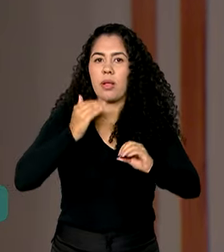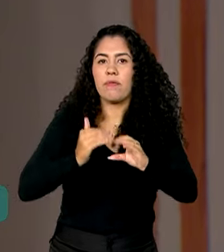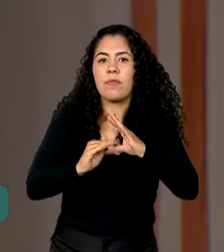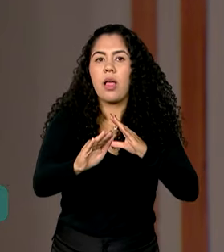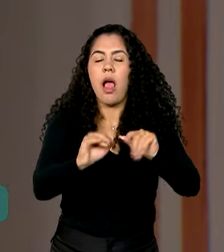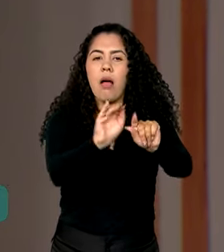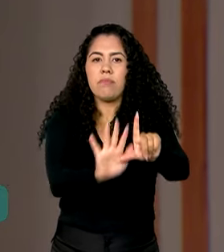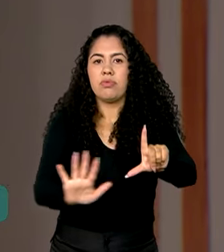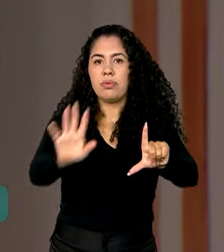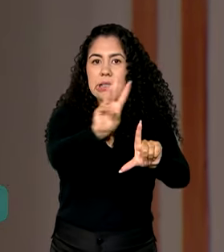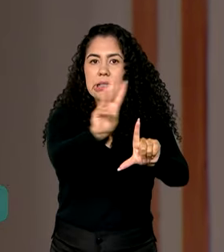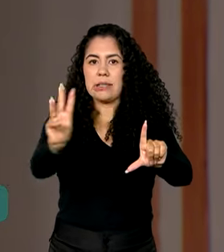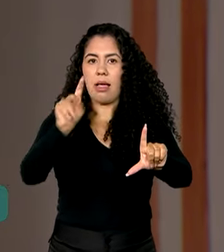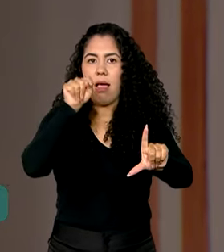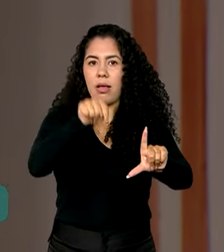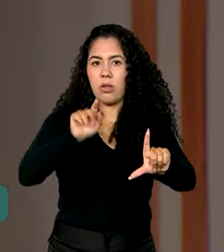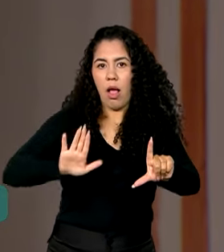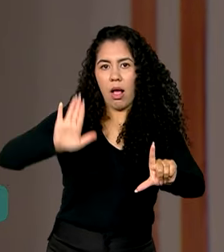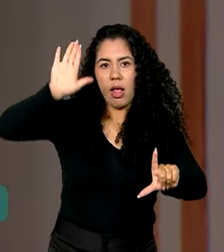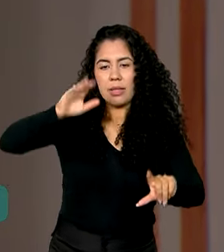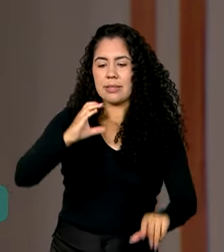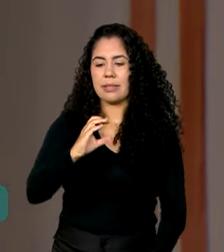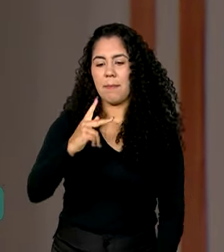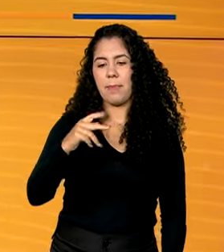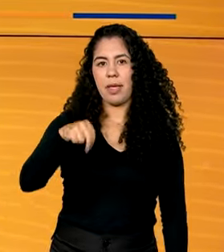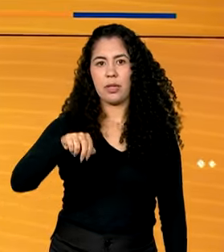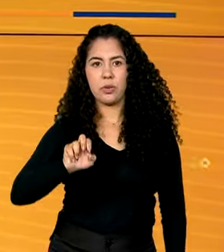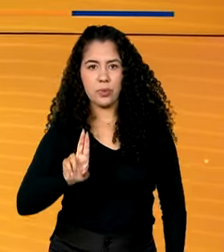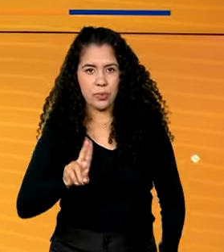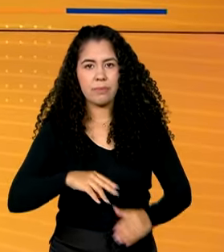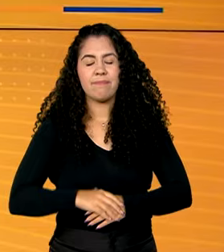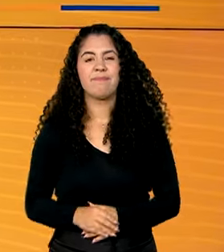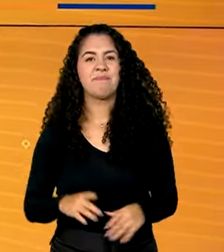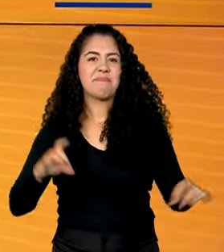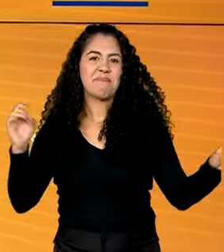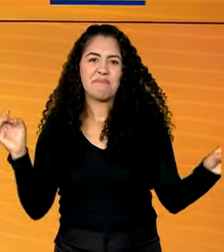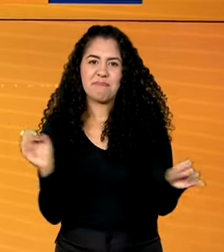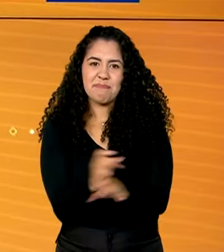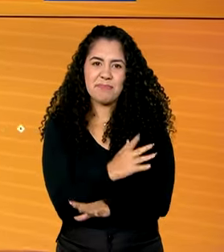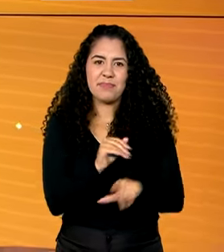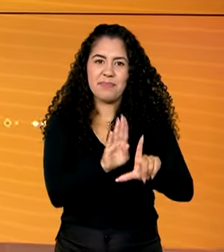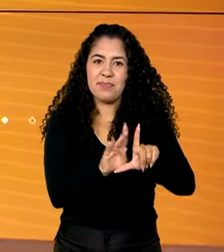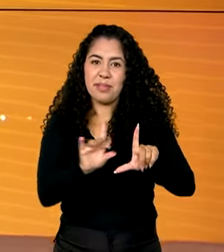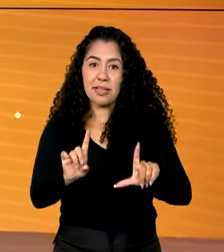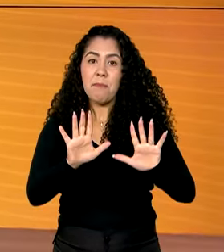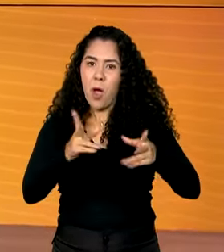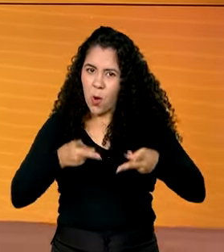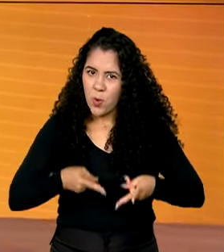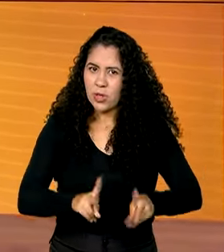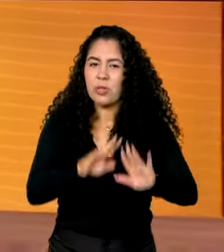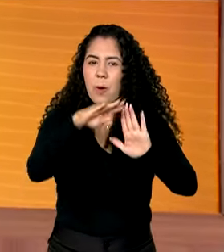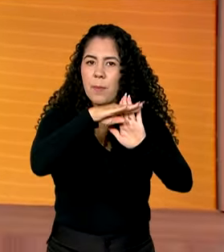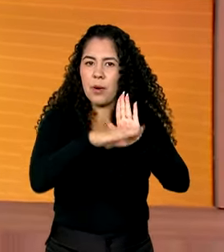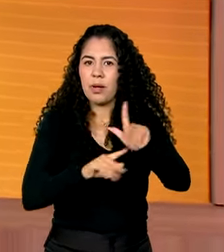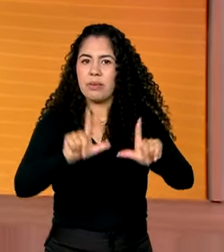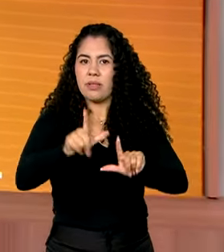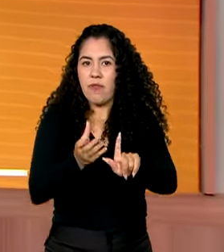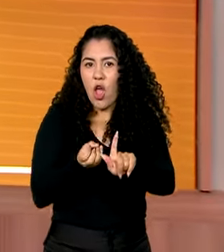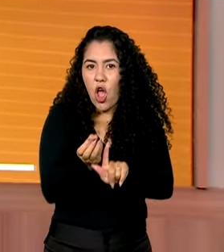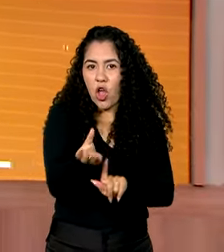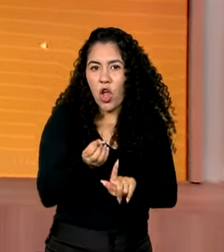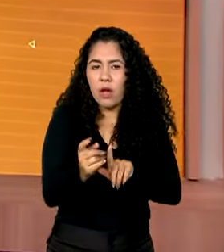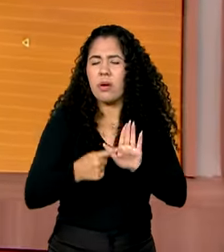área do candidato no site do CPNU. O Brasil em Dia fica por aqui, mas o Canal Gov segue com a programação,